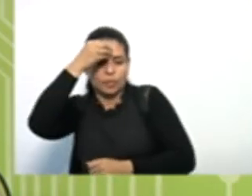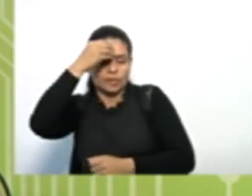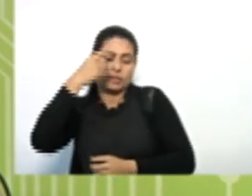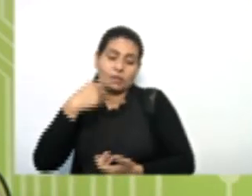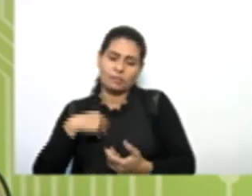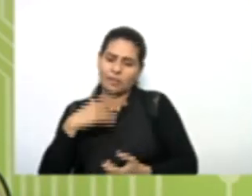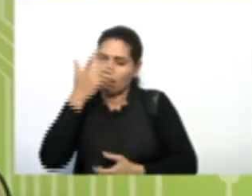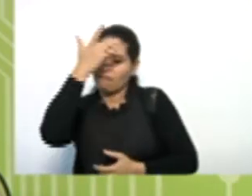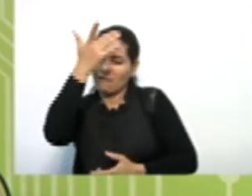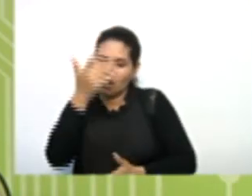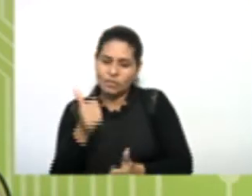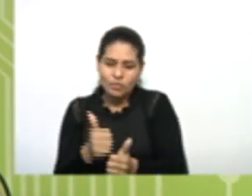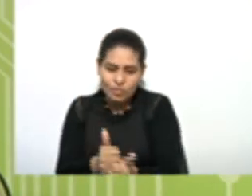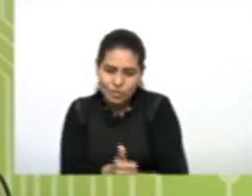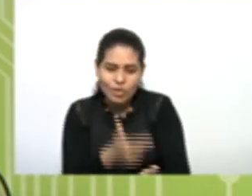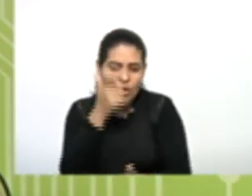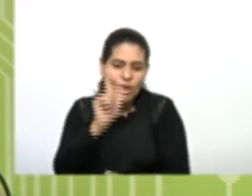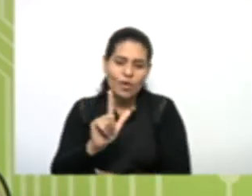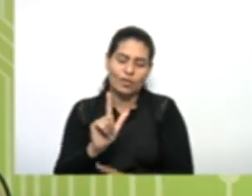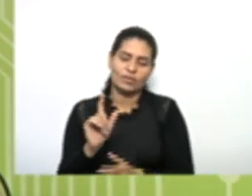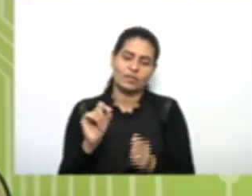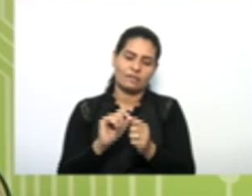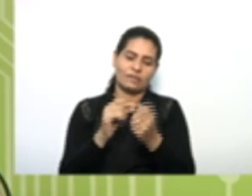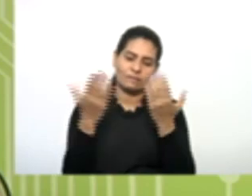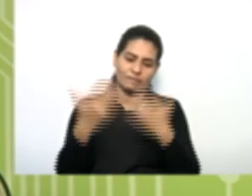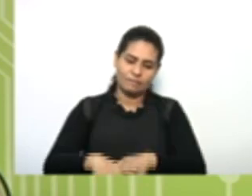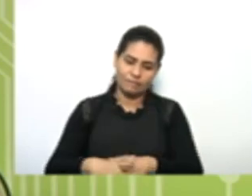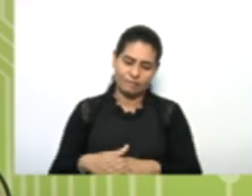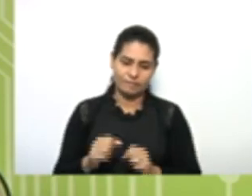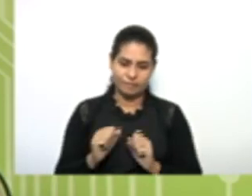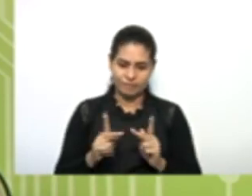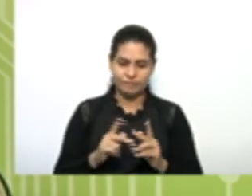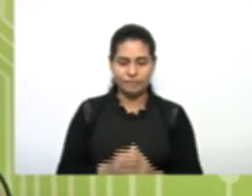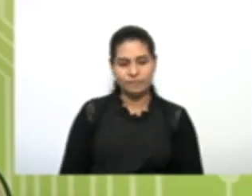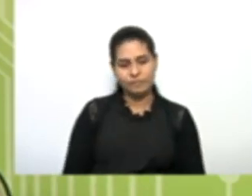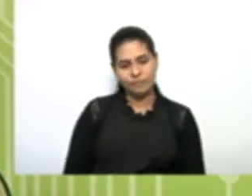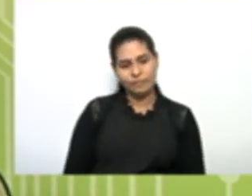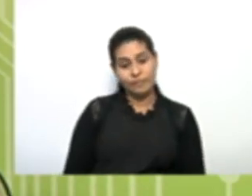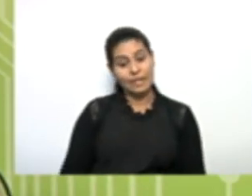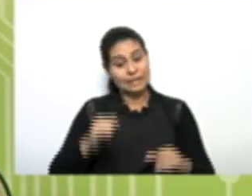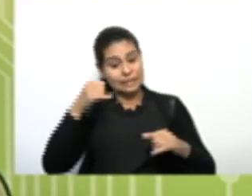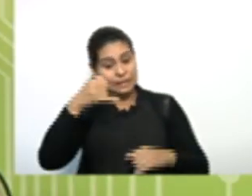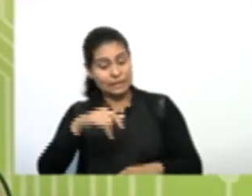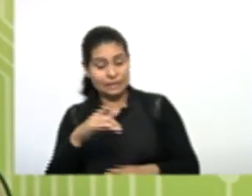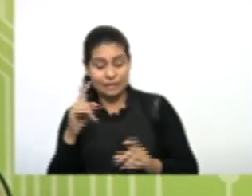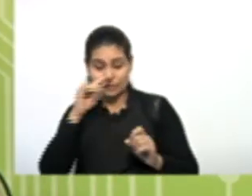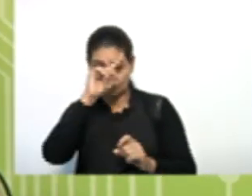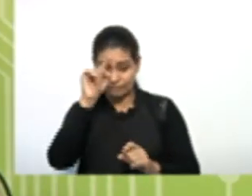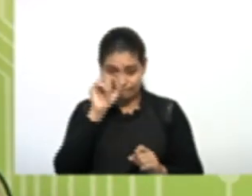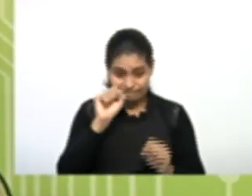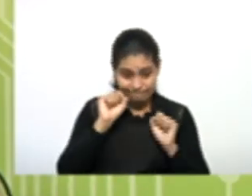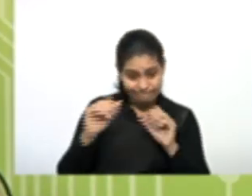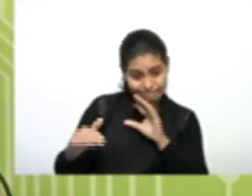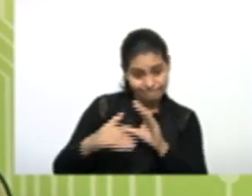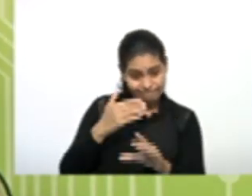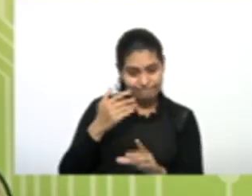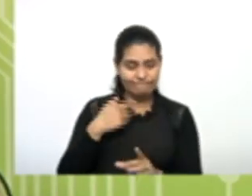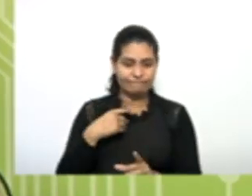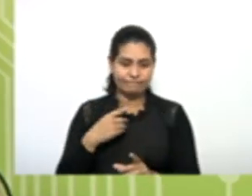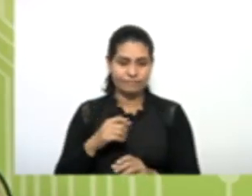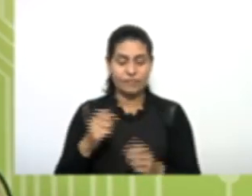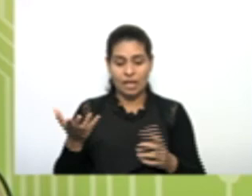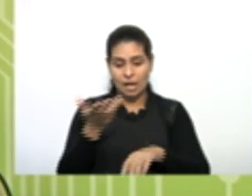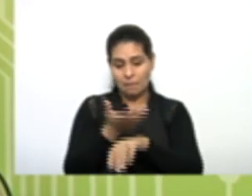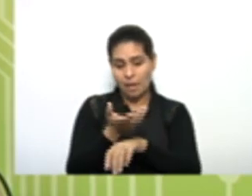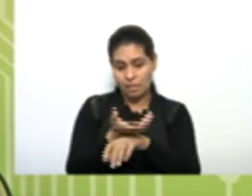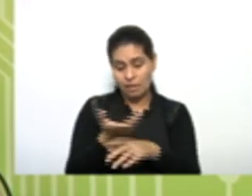Esse pode ser um bom guia para você estudar para a nossa prova da disciplina. E se ficou qualquer dúvida, você pode mandar para a gente. Esse é o nosso